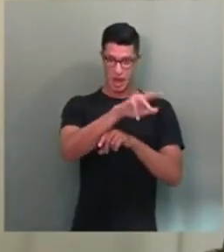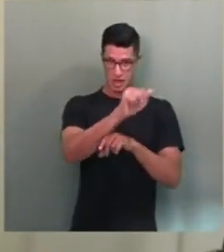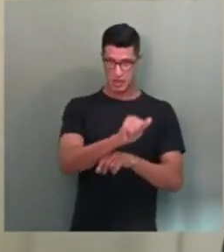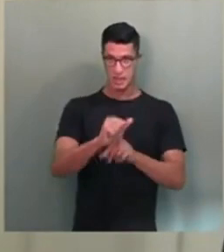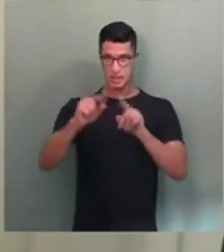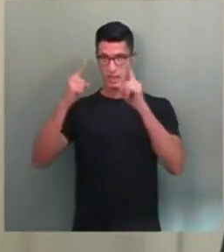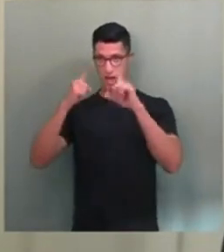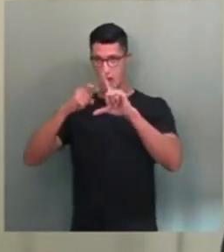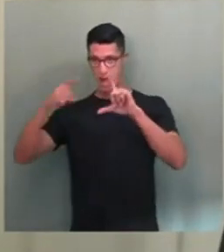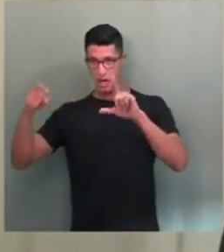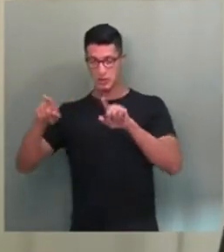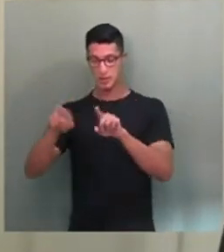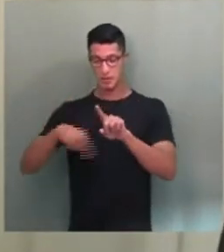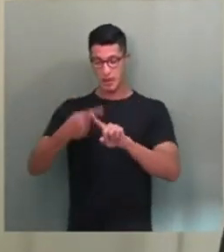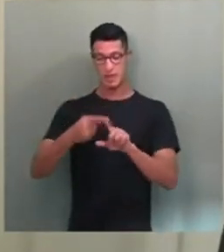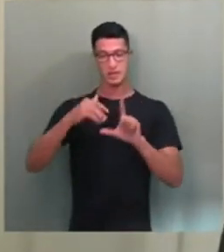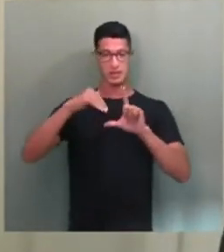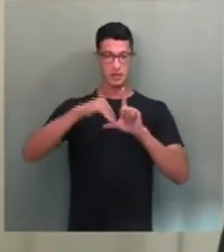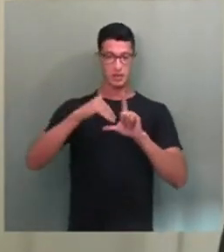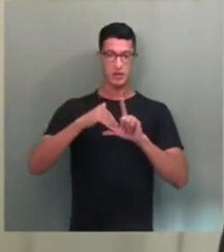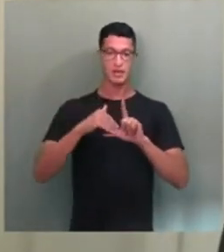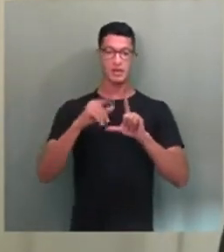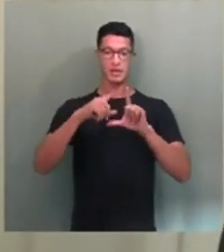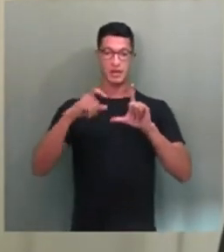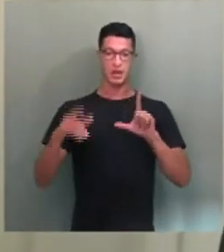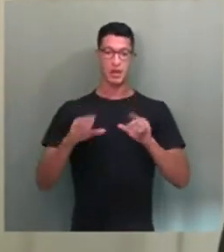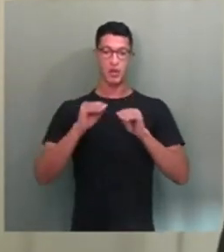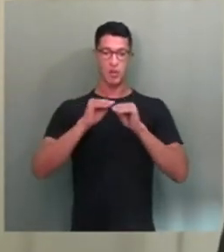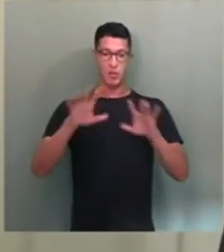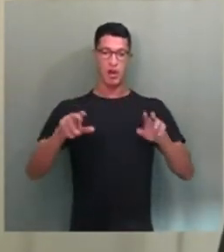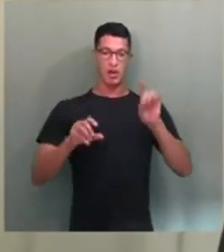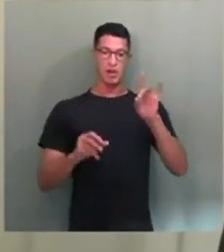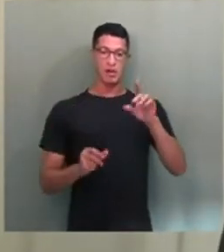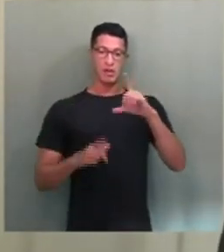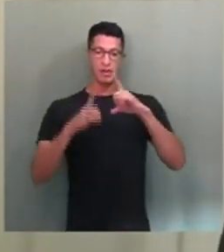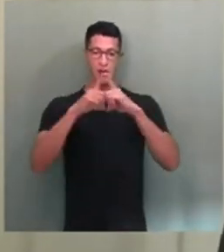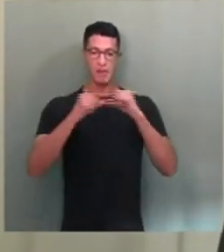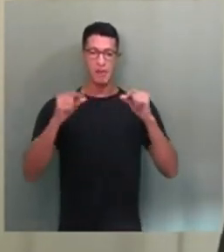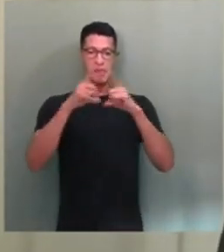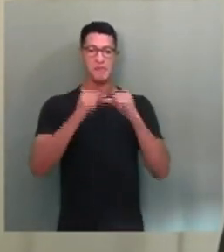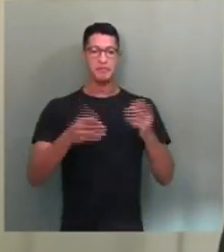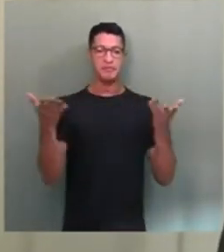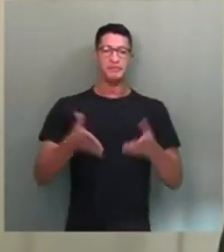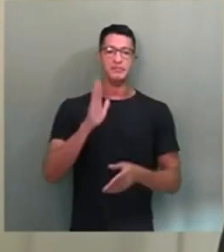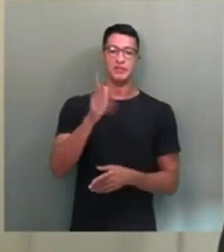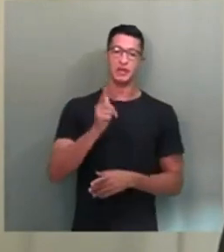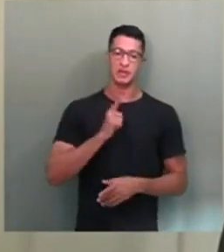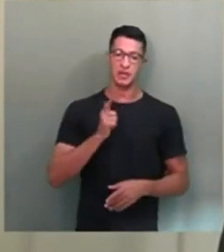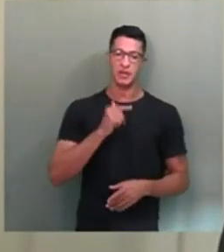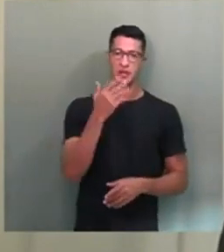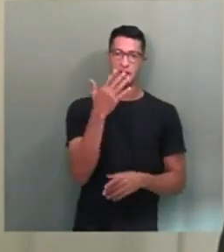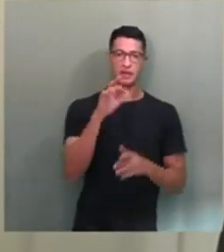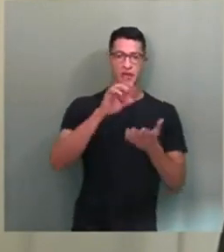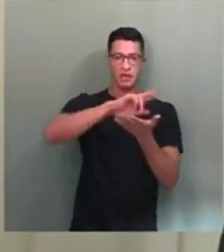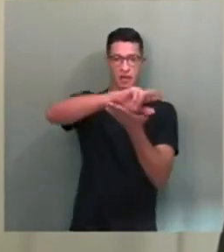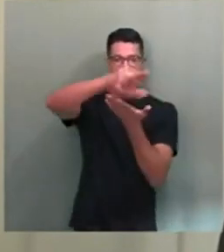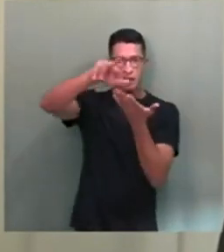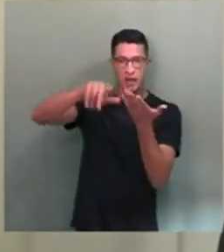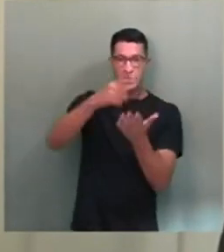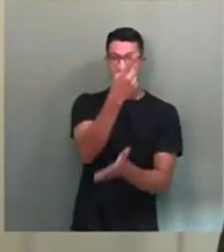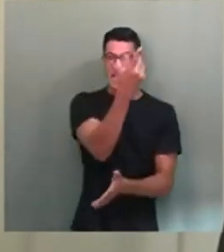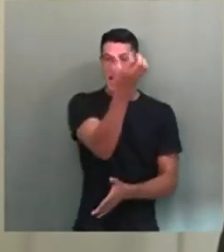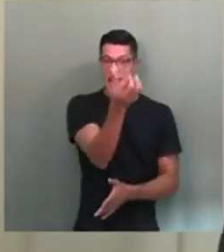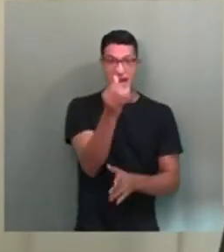TV Senado. A Rádio Senado, que inicialmente transmitia apenas para Brasília, hoje já toca nos receptores de